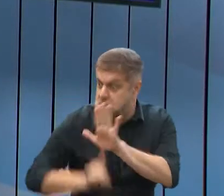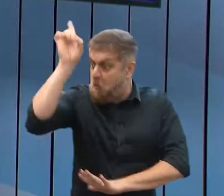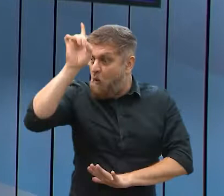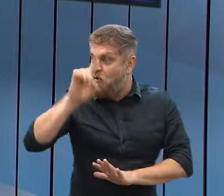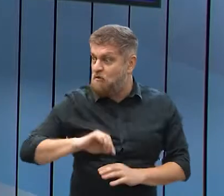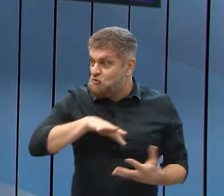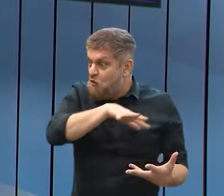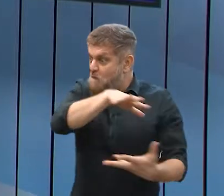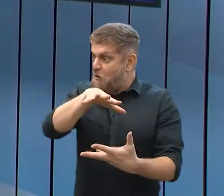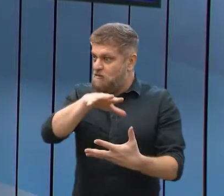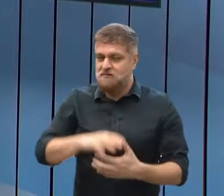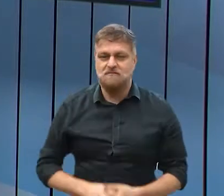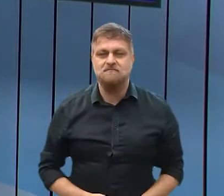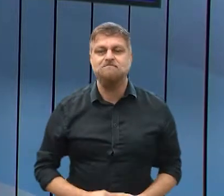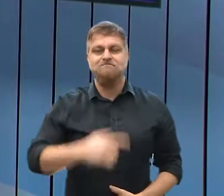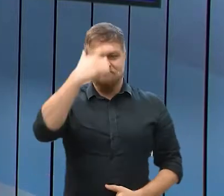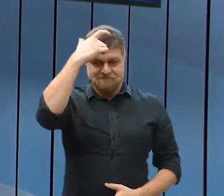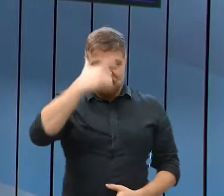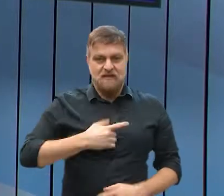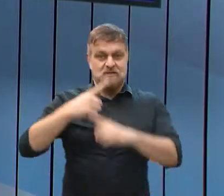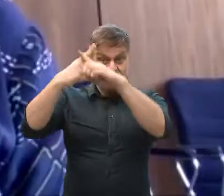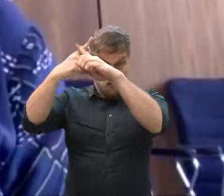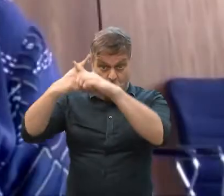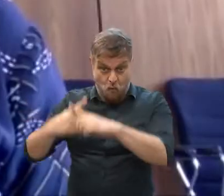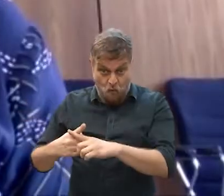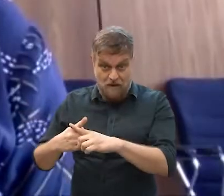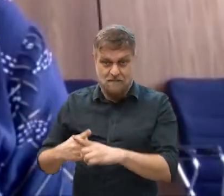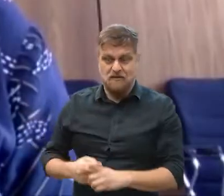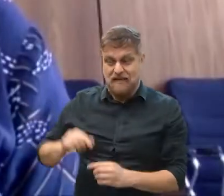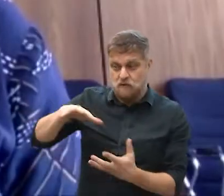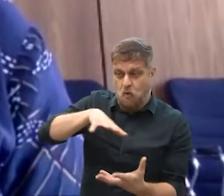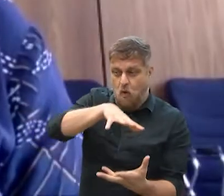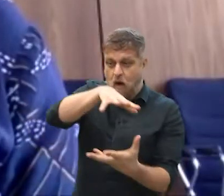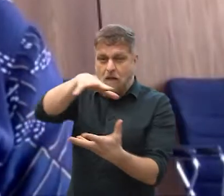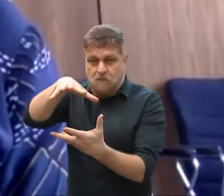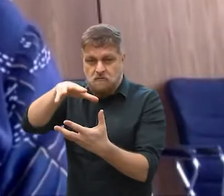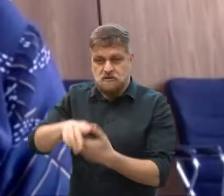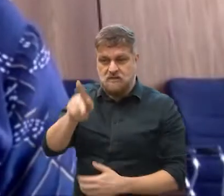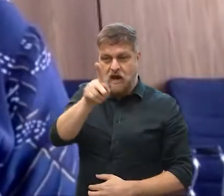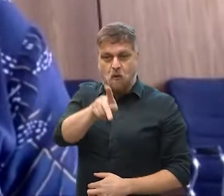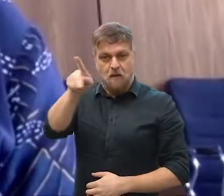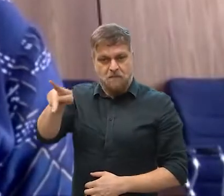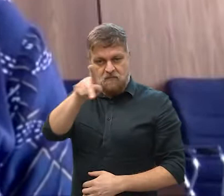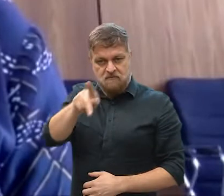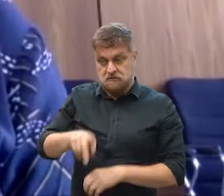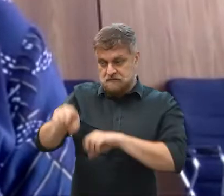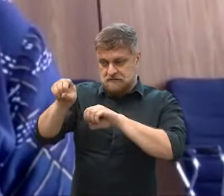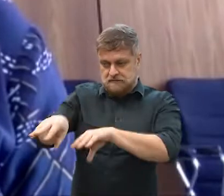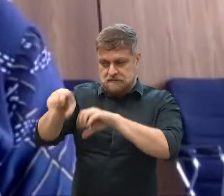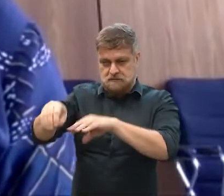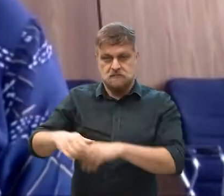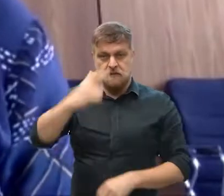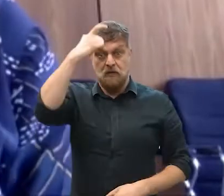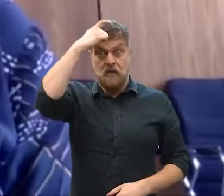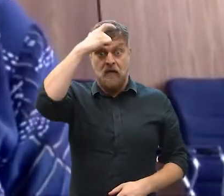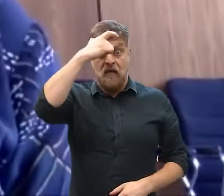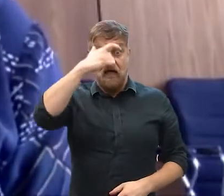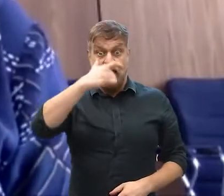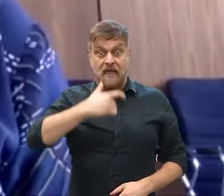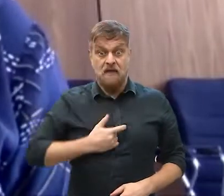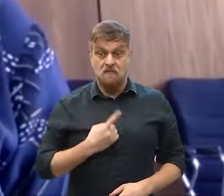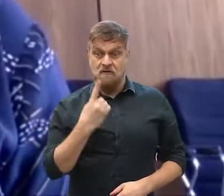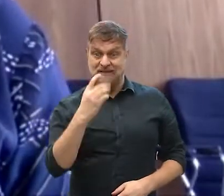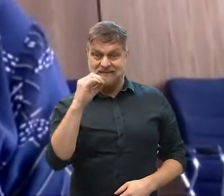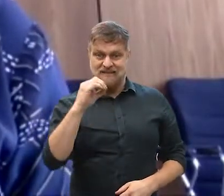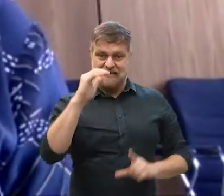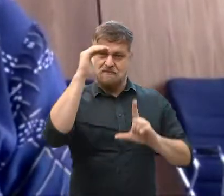mesmo? Isso, eu participei do Global Teacher Prize, né, que é considerado o Nobel da Educação, tendo a honra de ficar